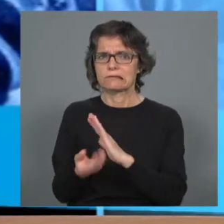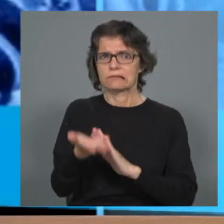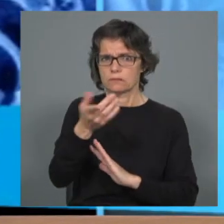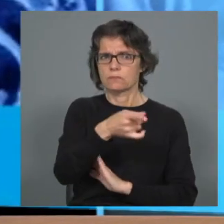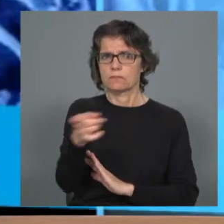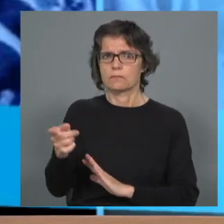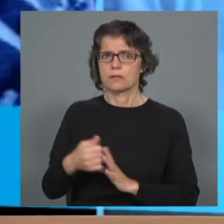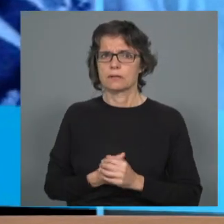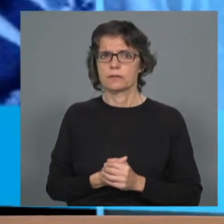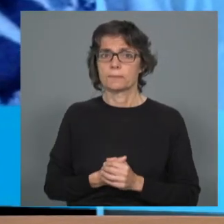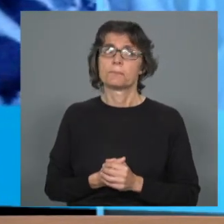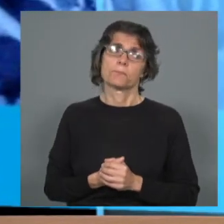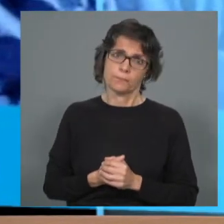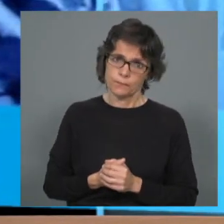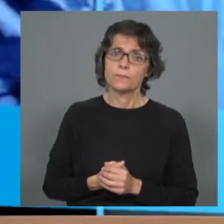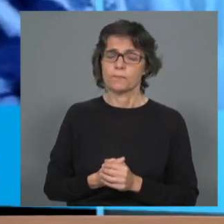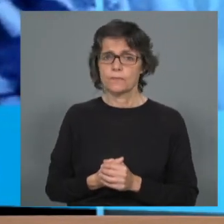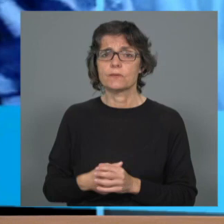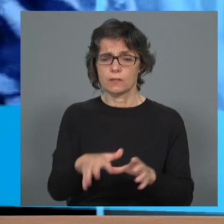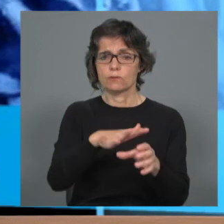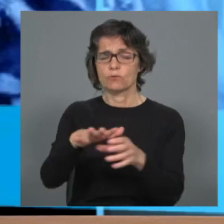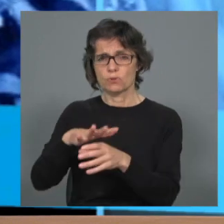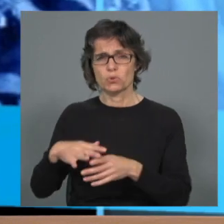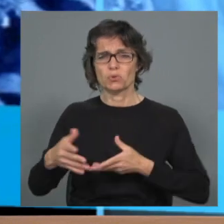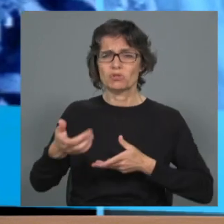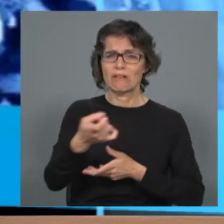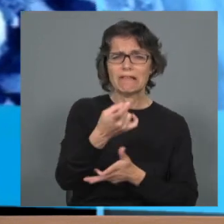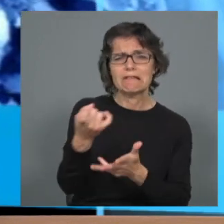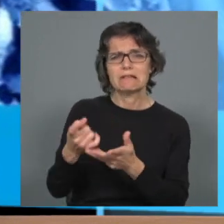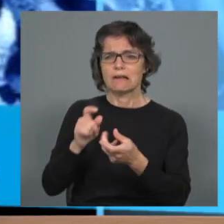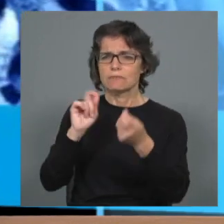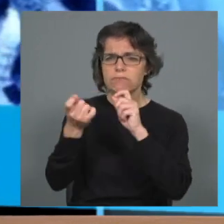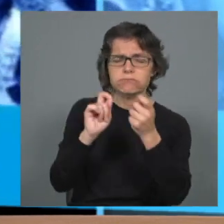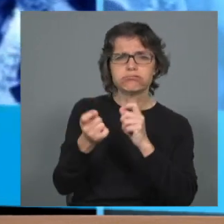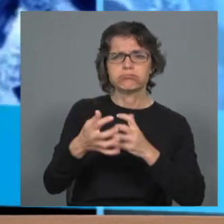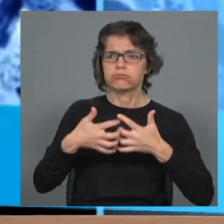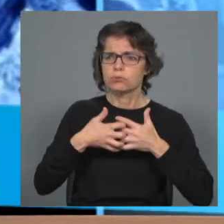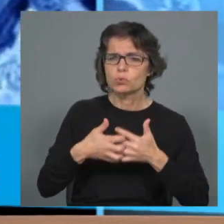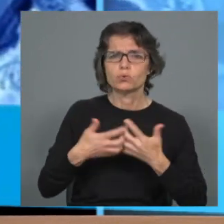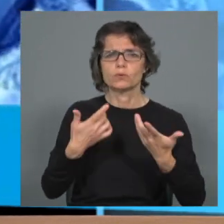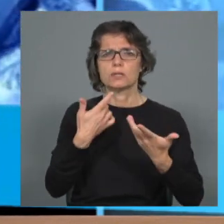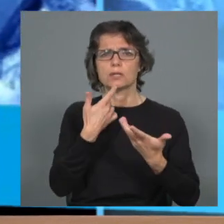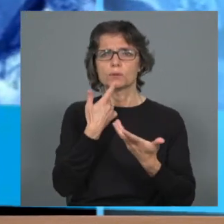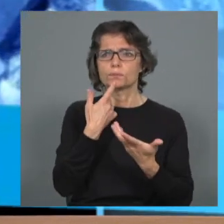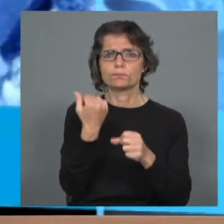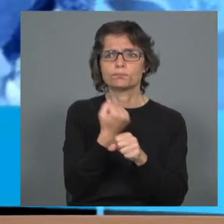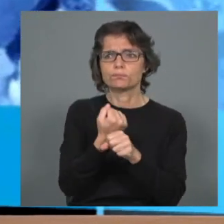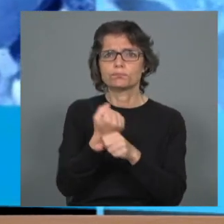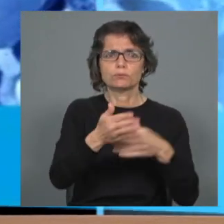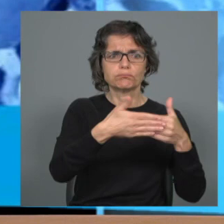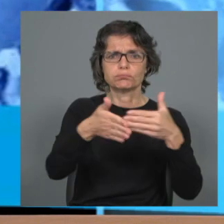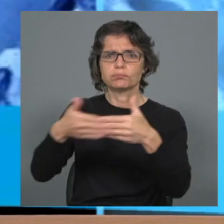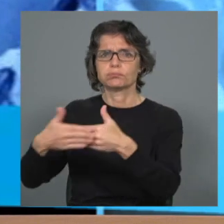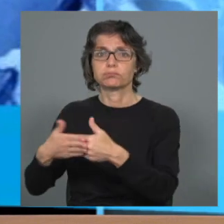necessidades de partilha, de conversa, de dúvida. Muitos serviços estiveram encerrados